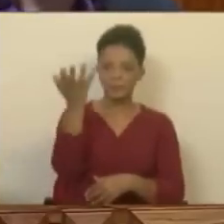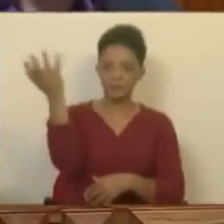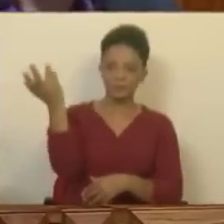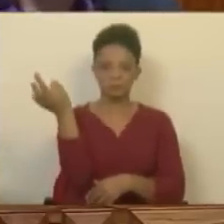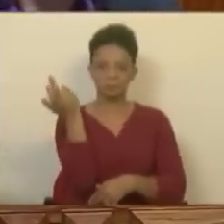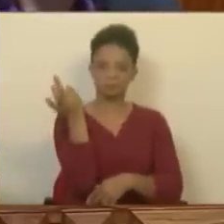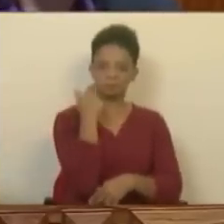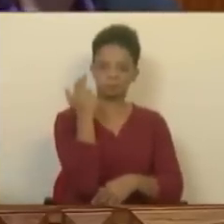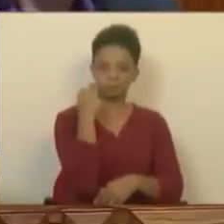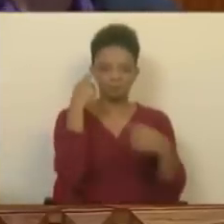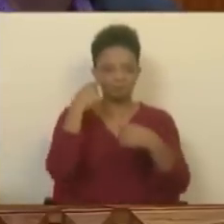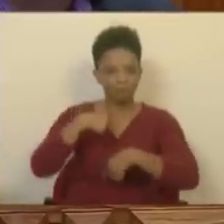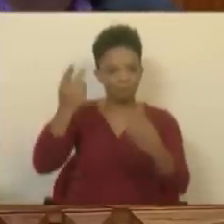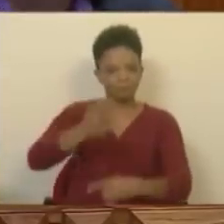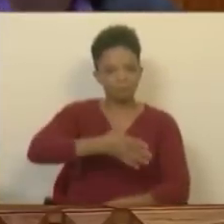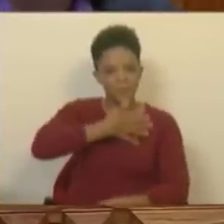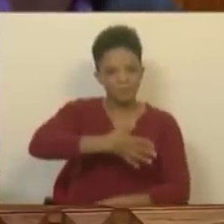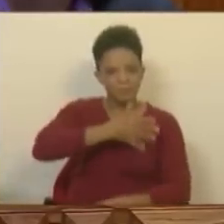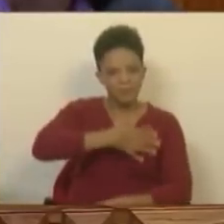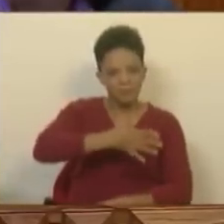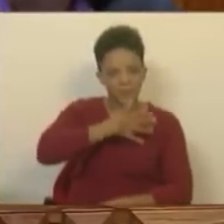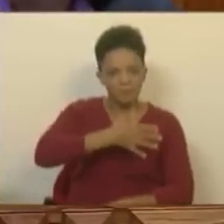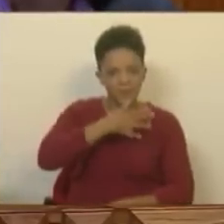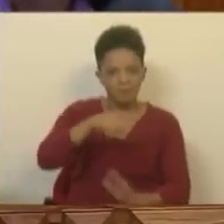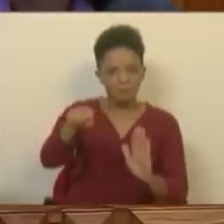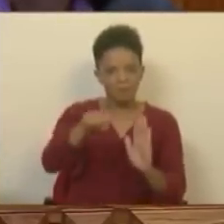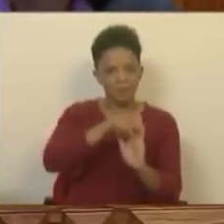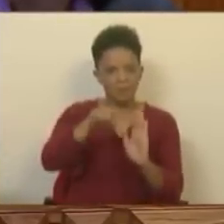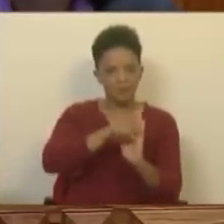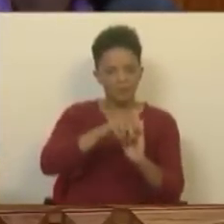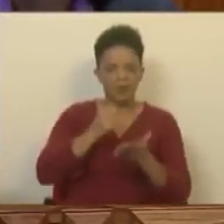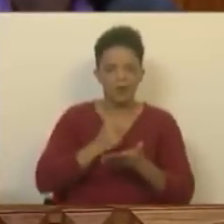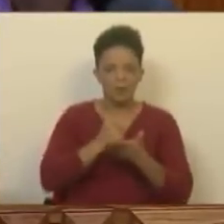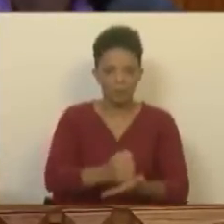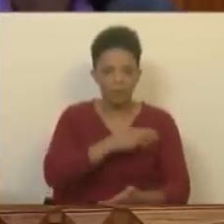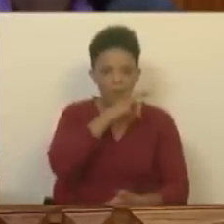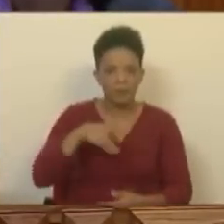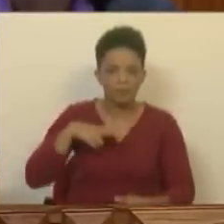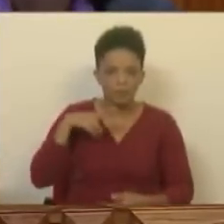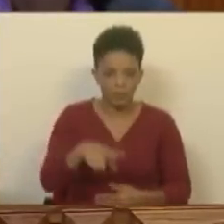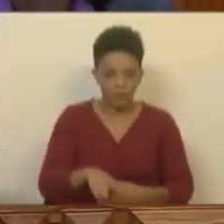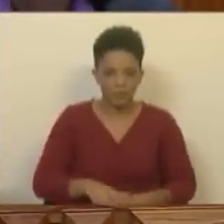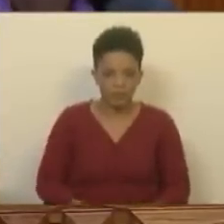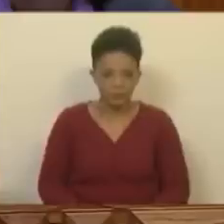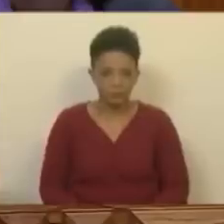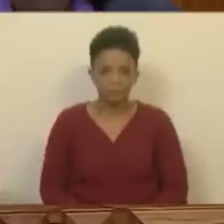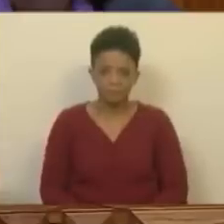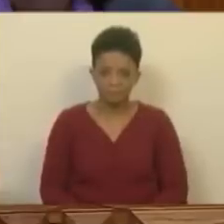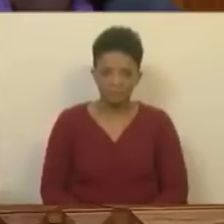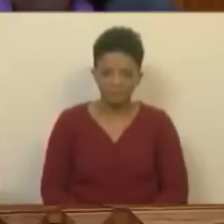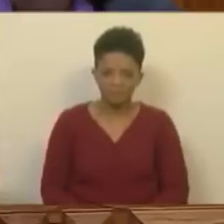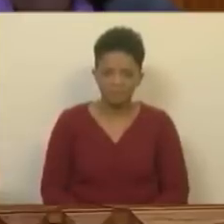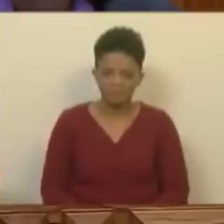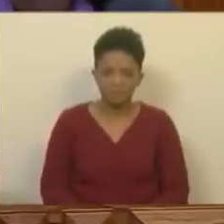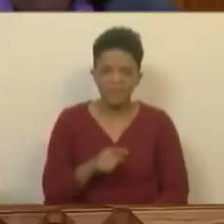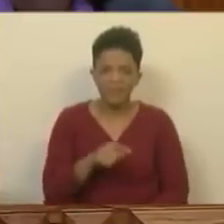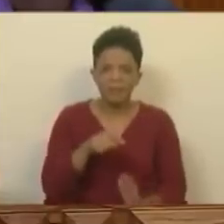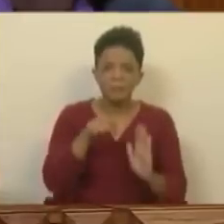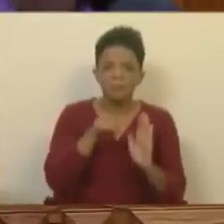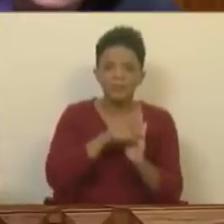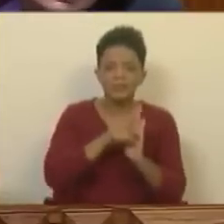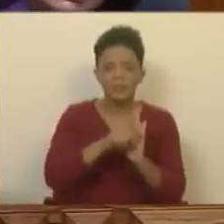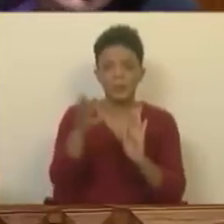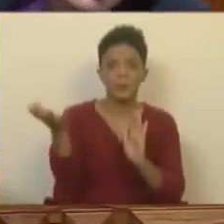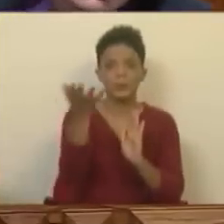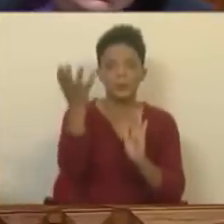vem apresentar uma grande medida para Apoio às famílias portuguesas e em que é que se traduzia essa